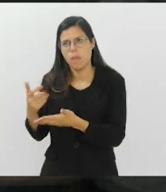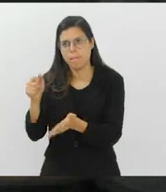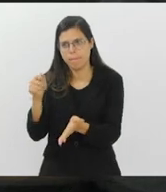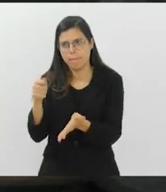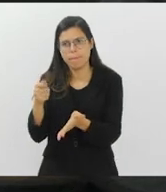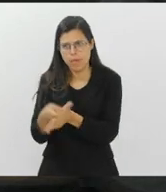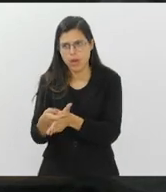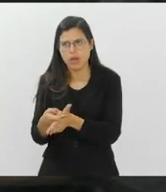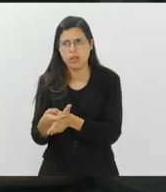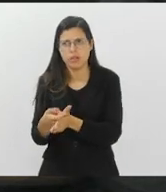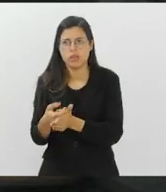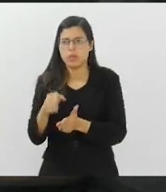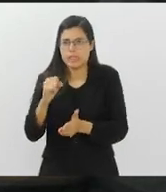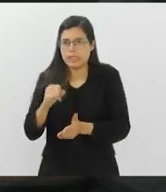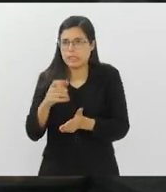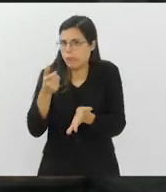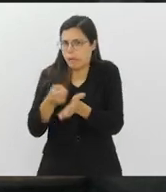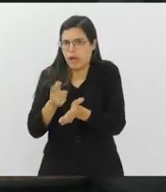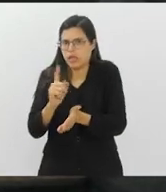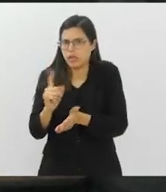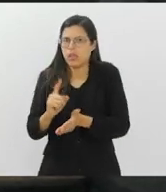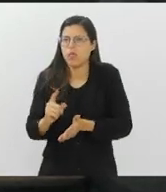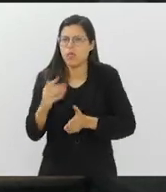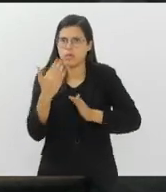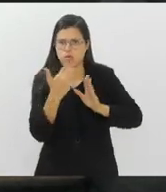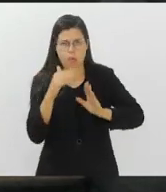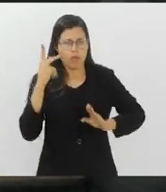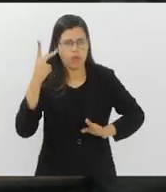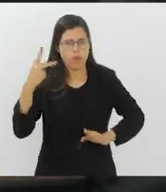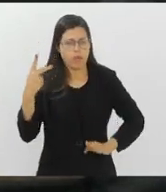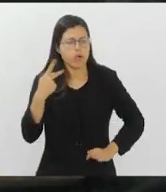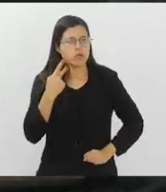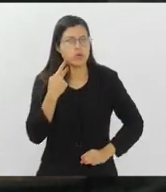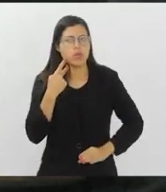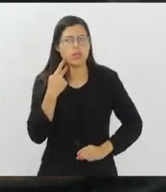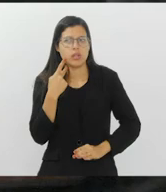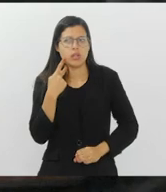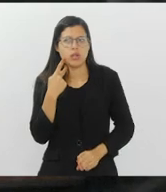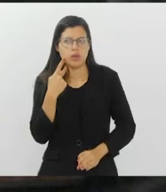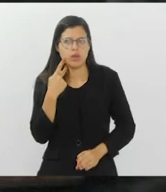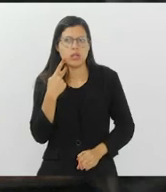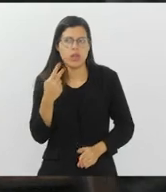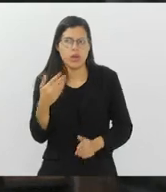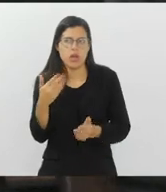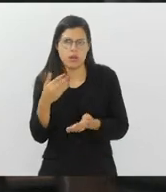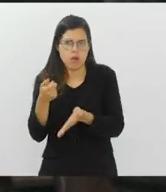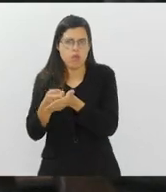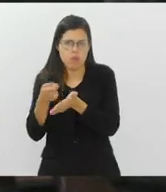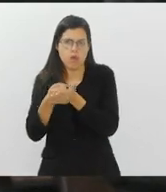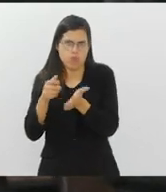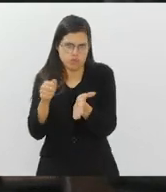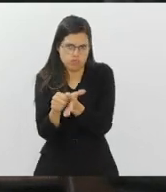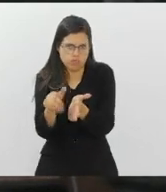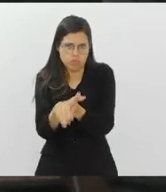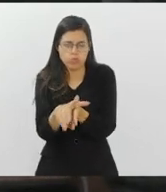processo, na verdade, aí manda para a procuradoria nossa, que ela cobra essas ações ou essas multas às